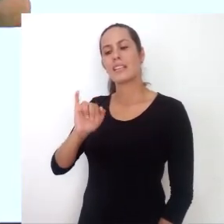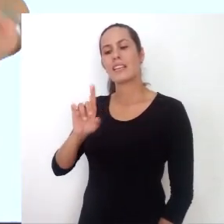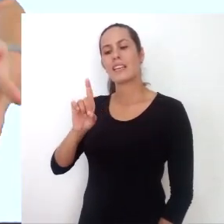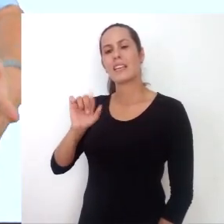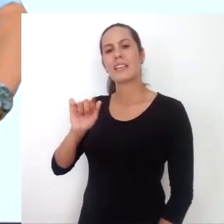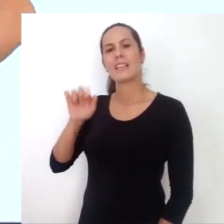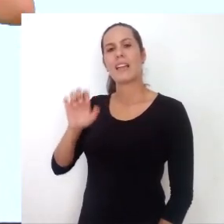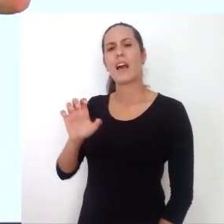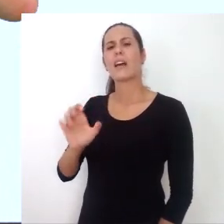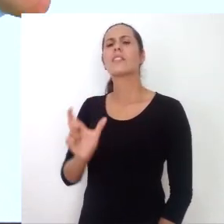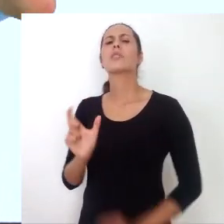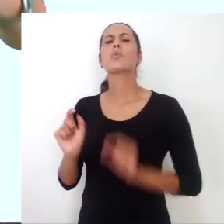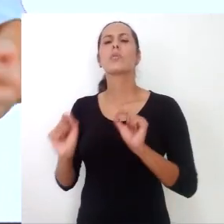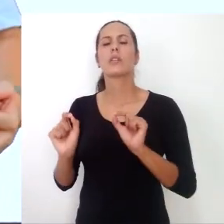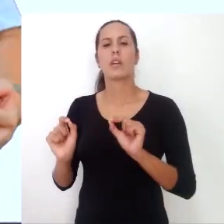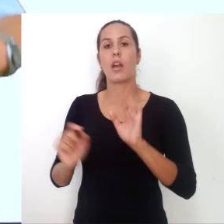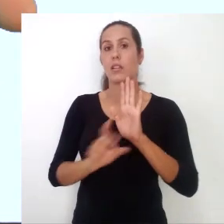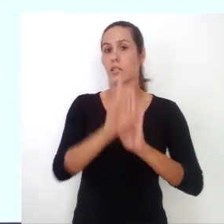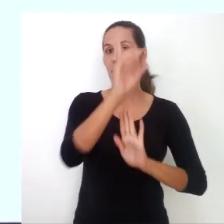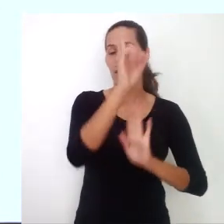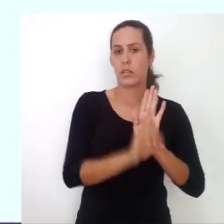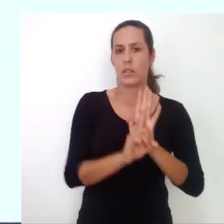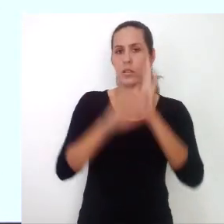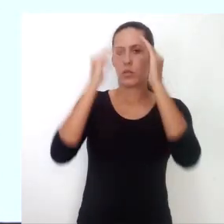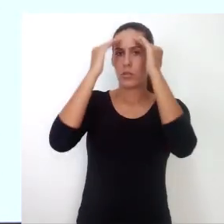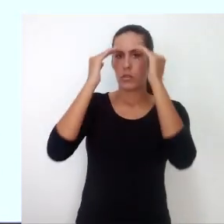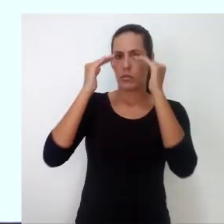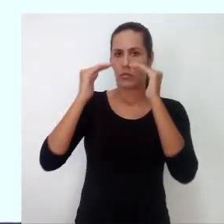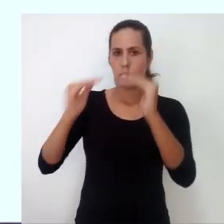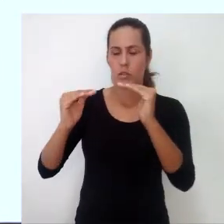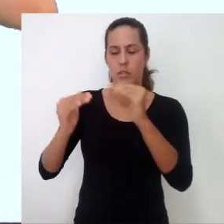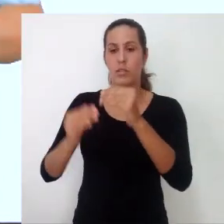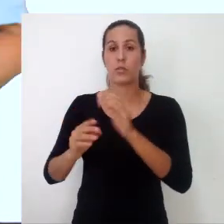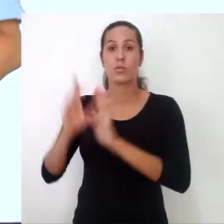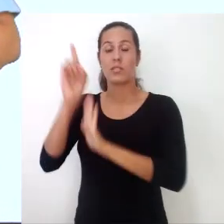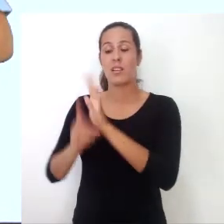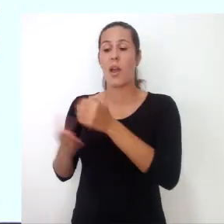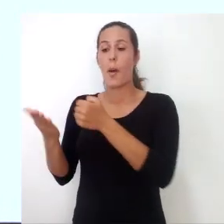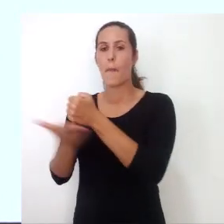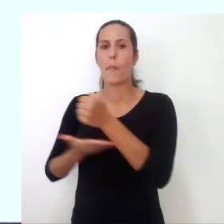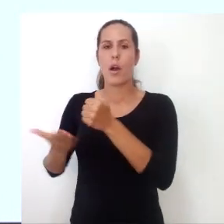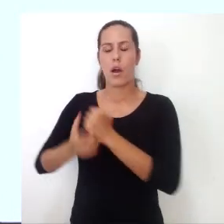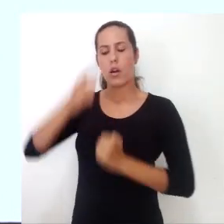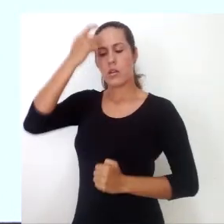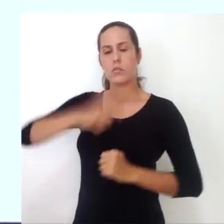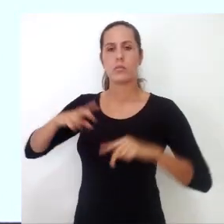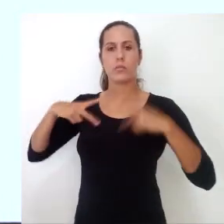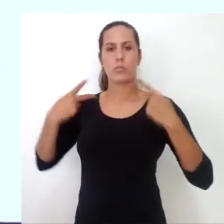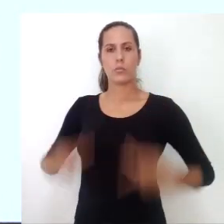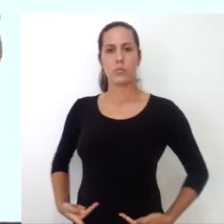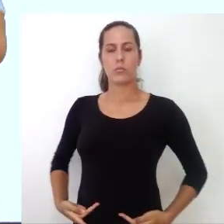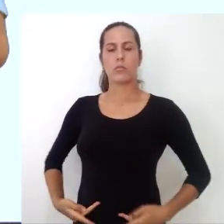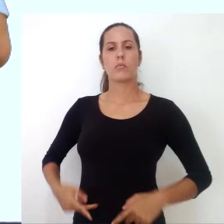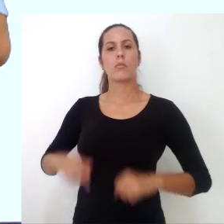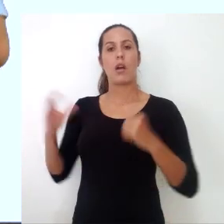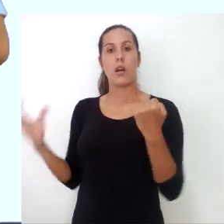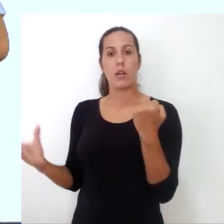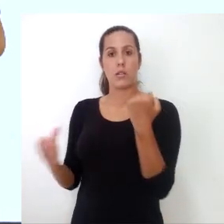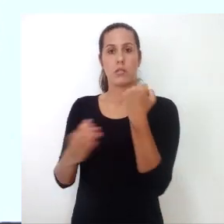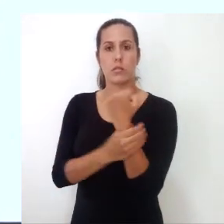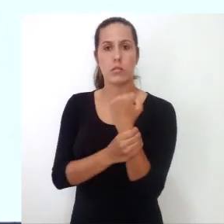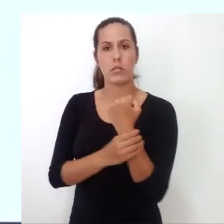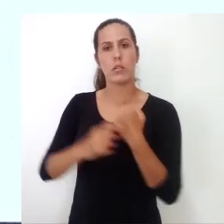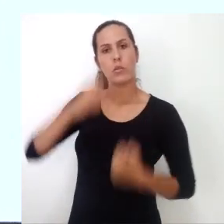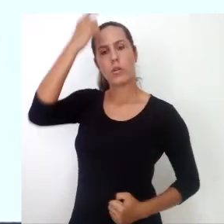respeito, liberdade, os direitos básicos do ser humano. Esses direitos asseguram o ser humano